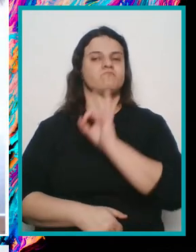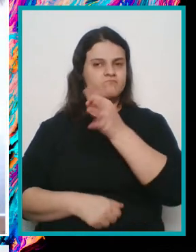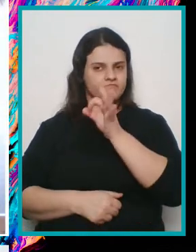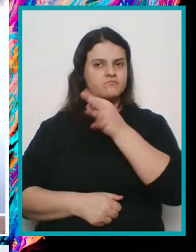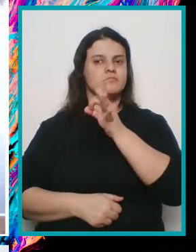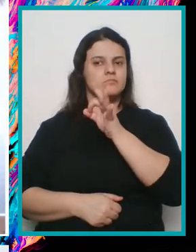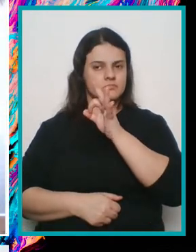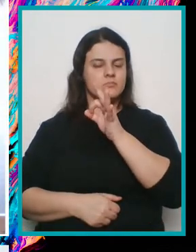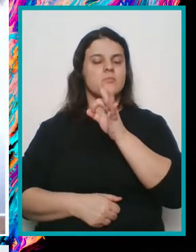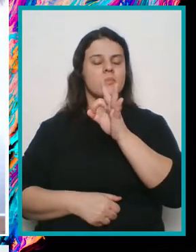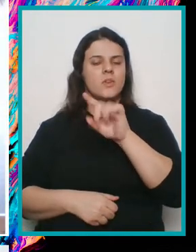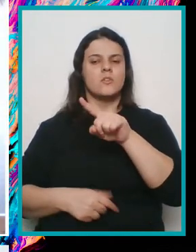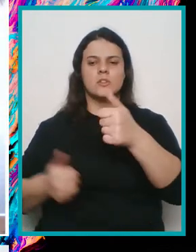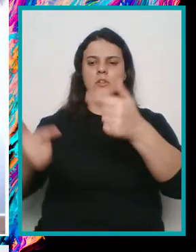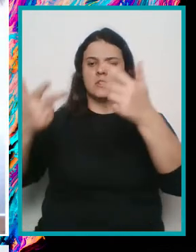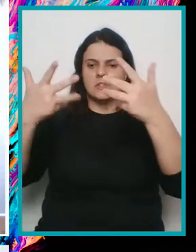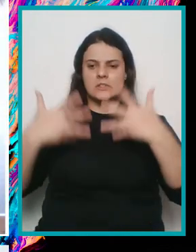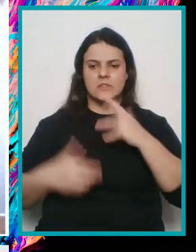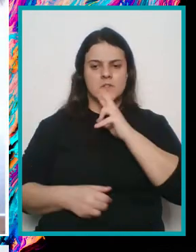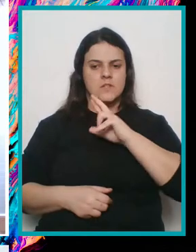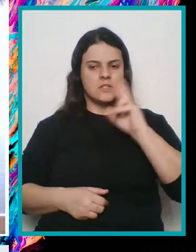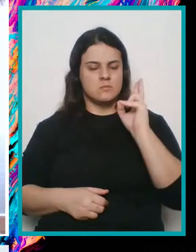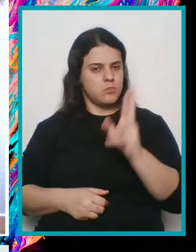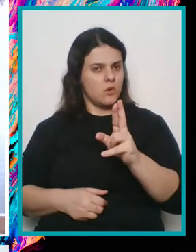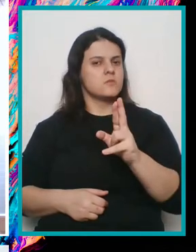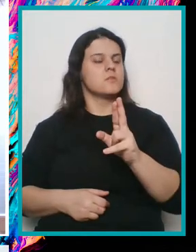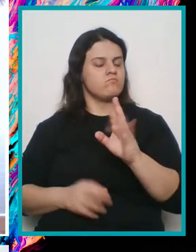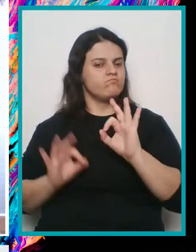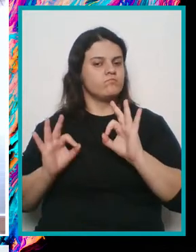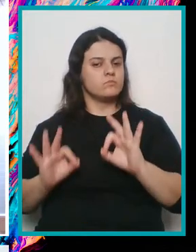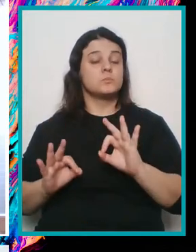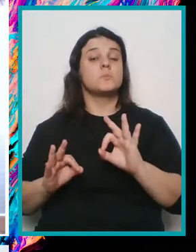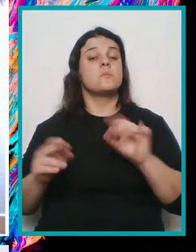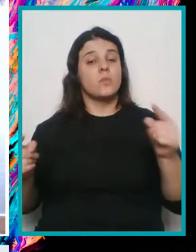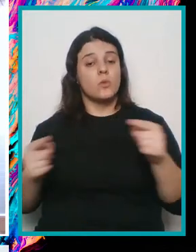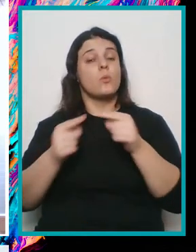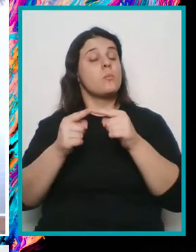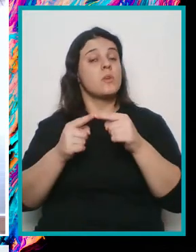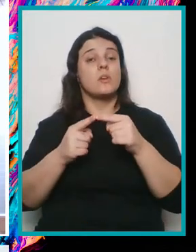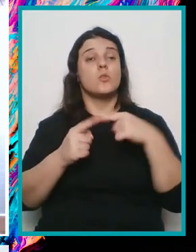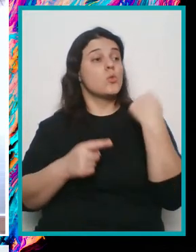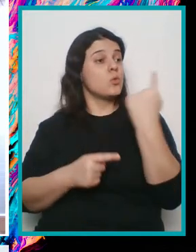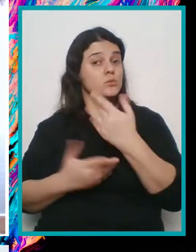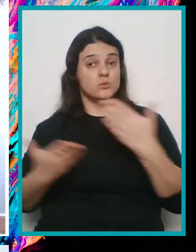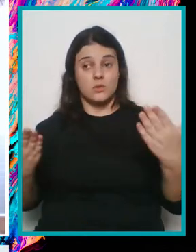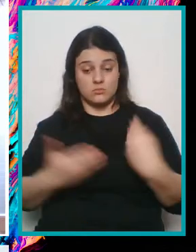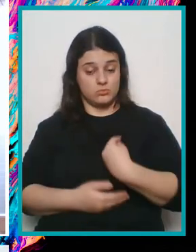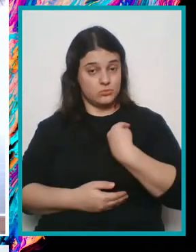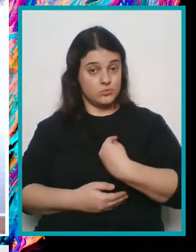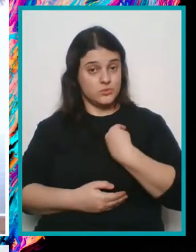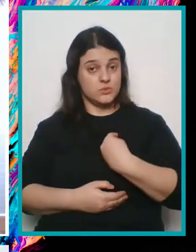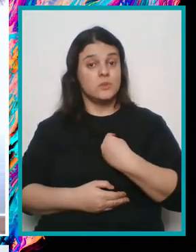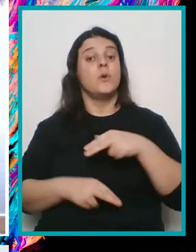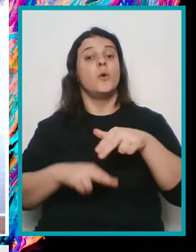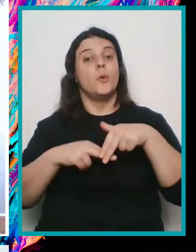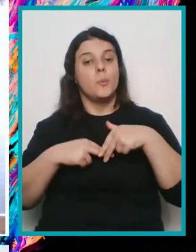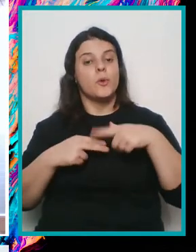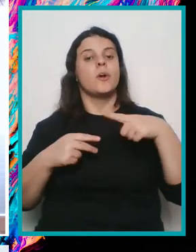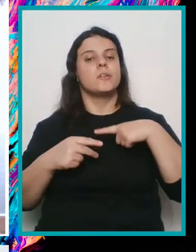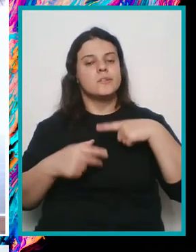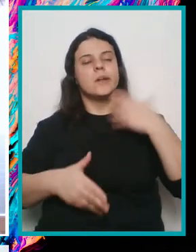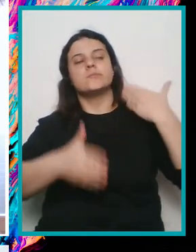que sofremos de países europeus que impuseram seu estilo de vida sobre nós, né, países colonizados,